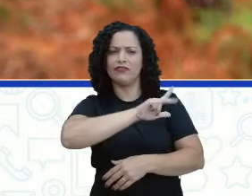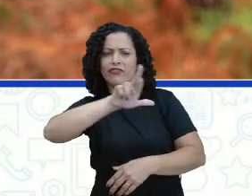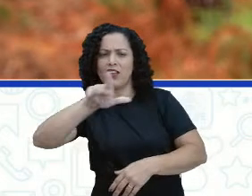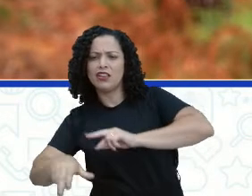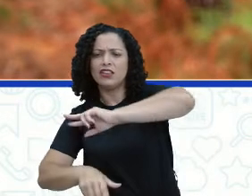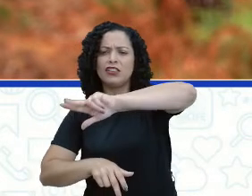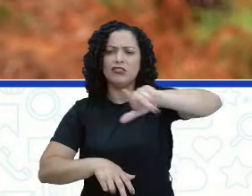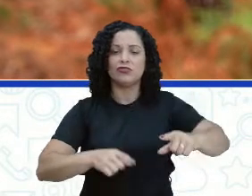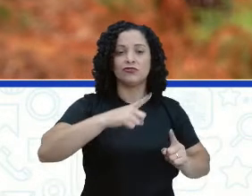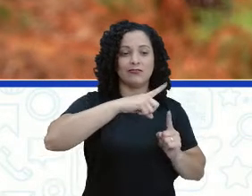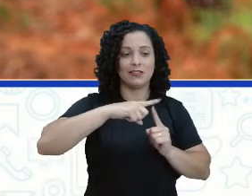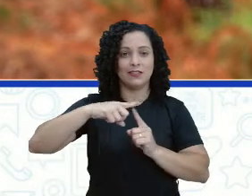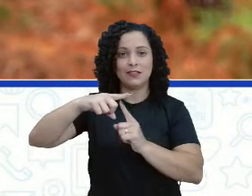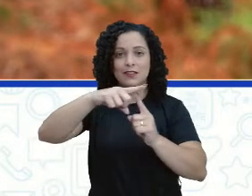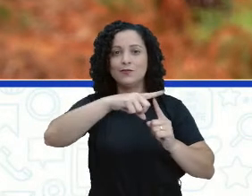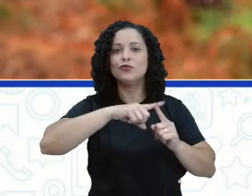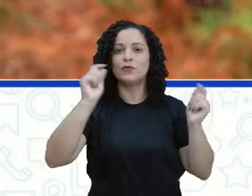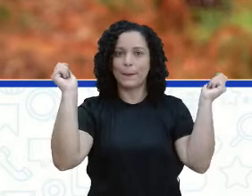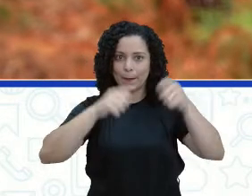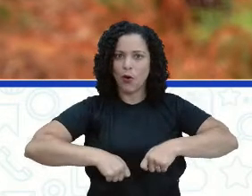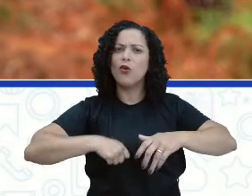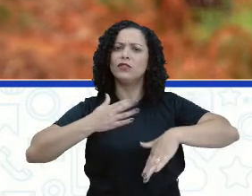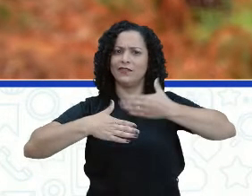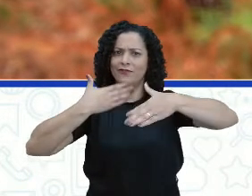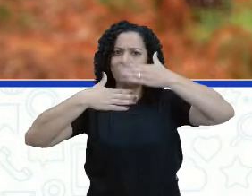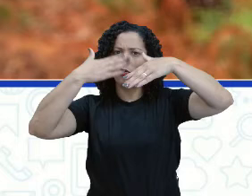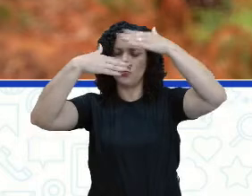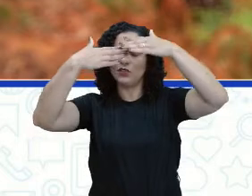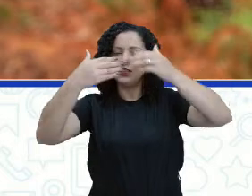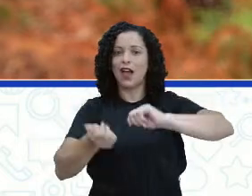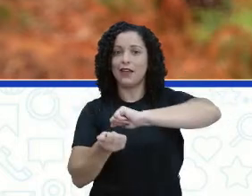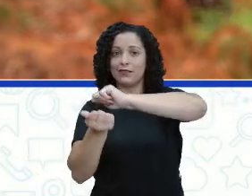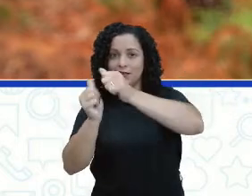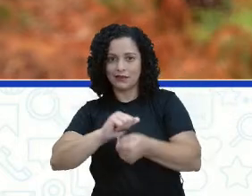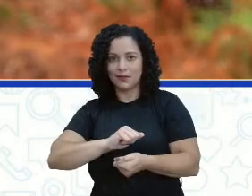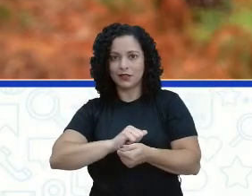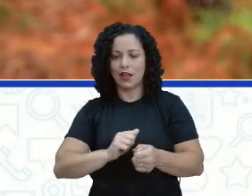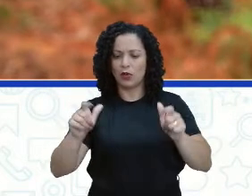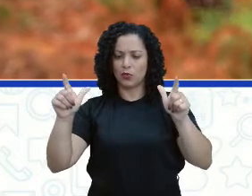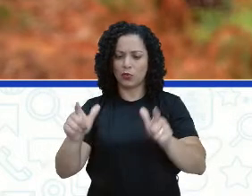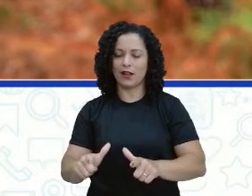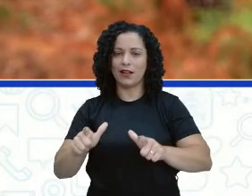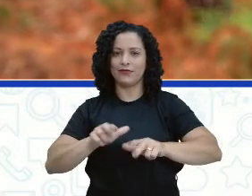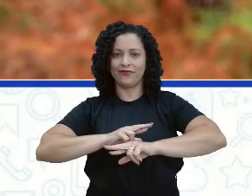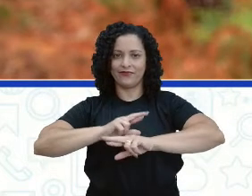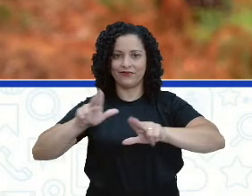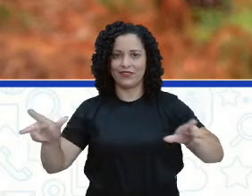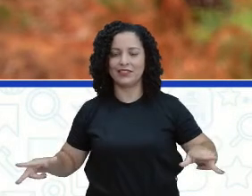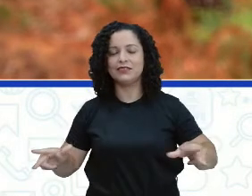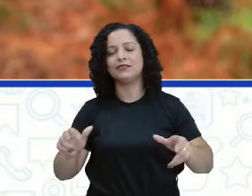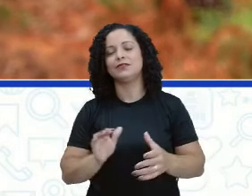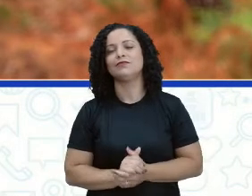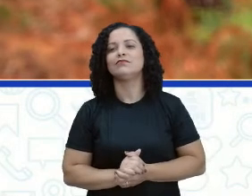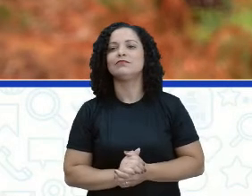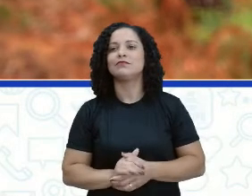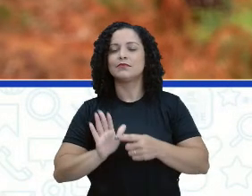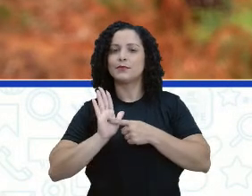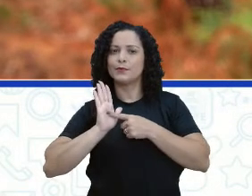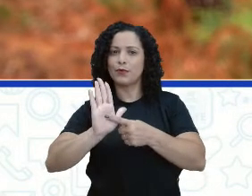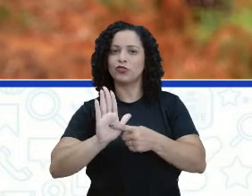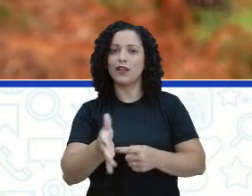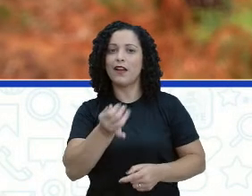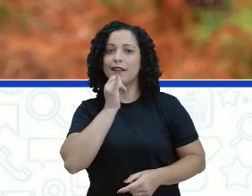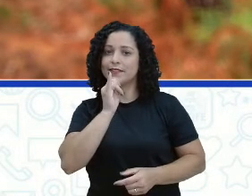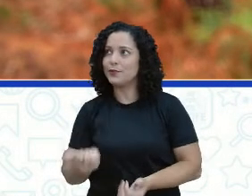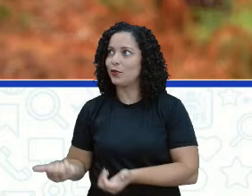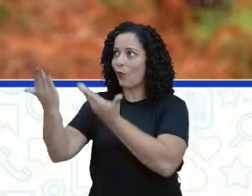seja, a descendência modificar, de forma a adaptar no ambiente ao longo do tempo. Então, eu mostro a vocês aí esse tronco dessa